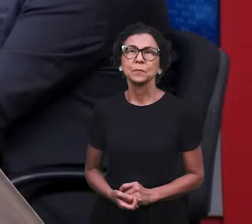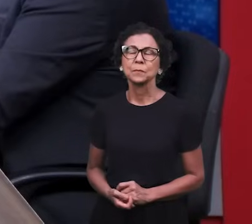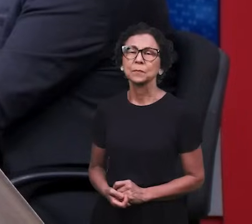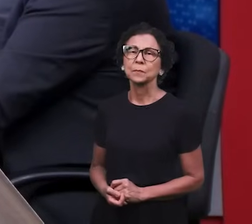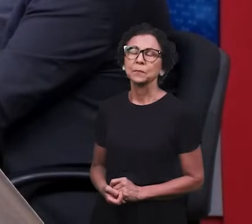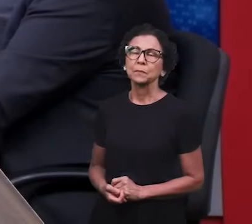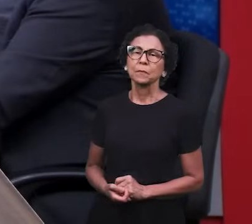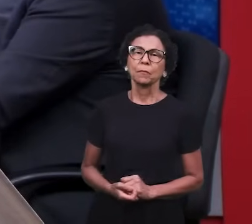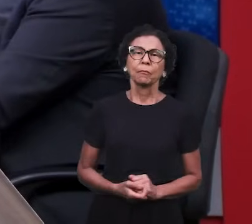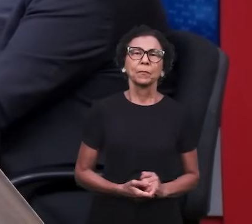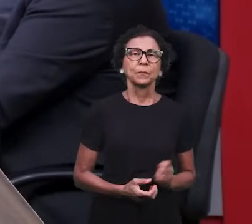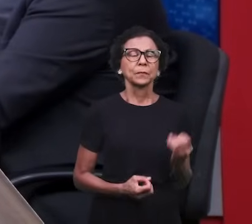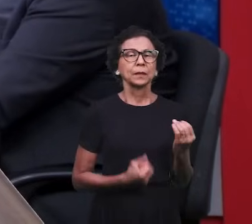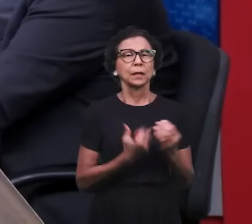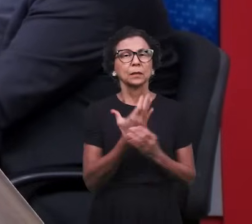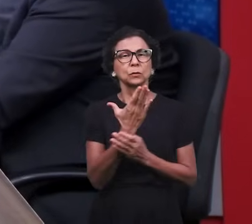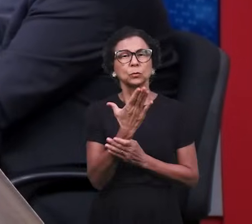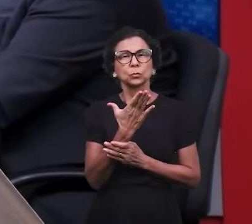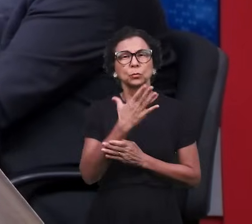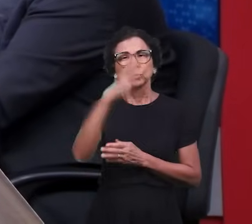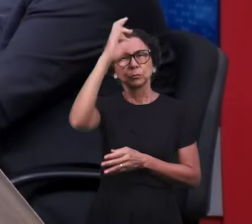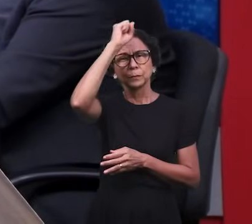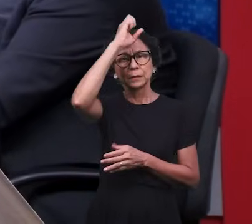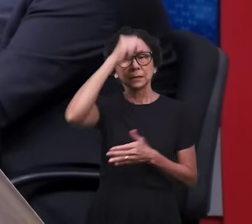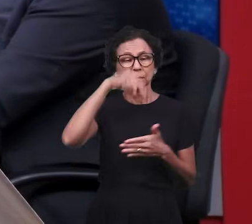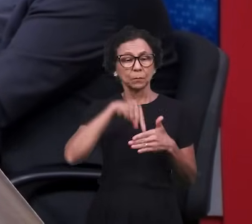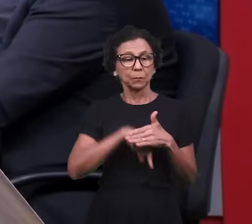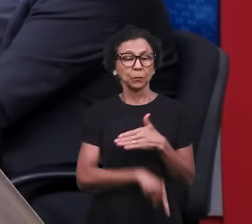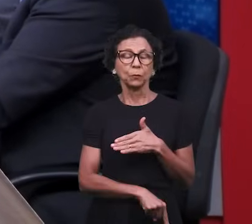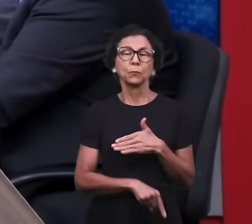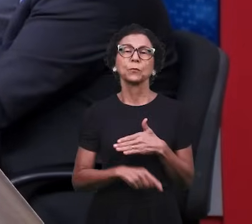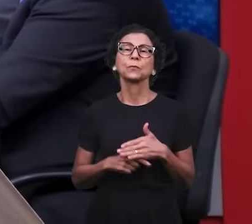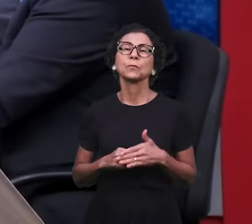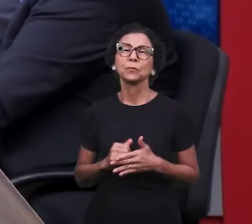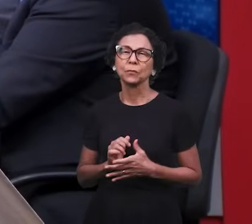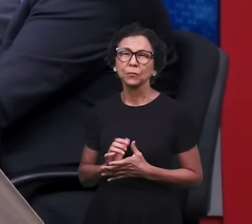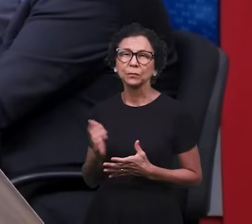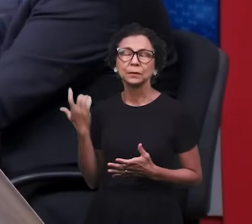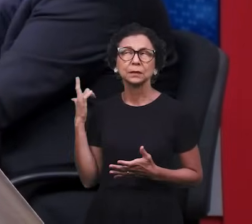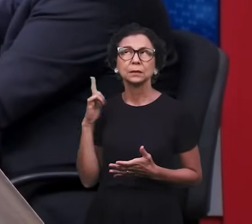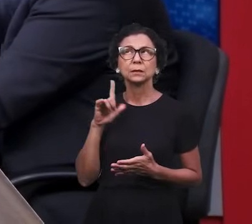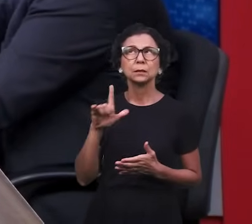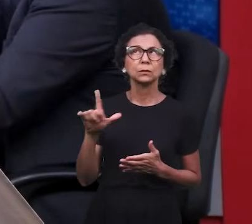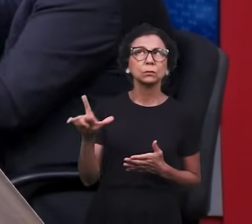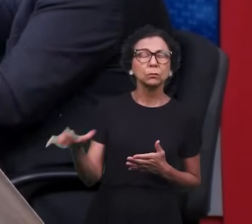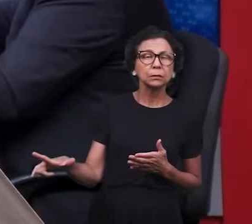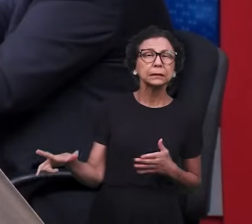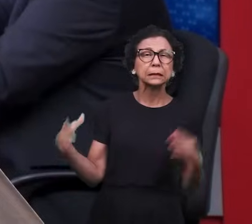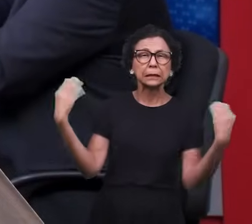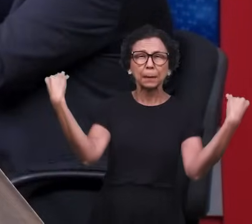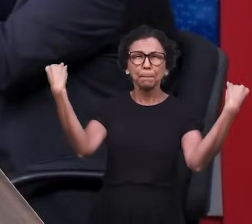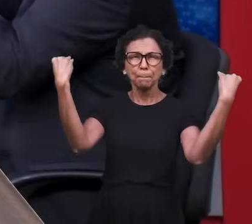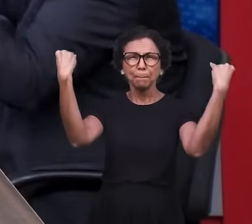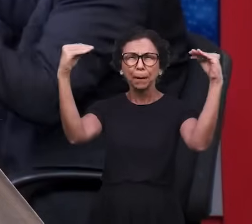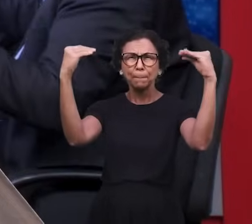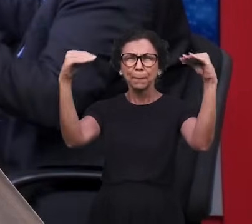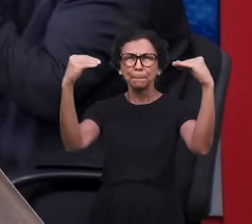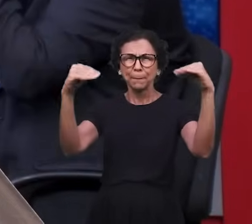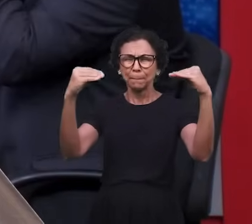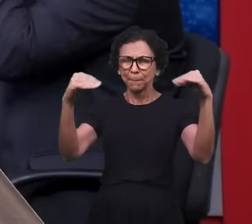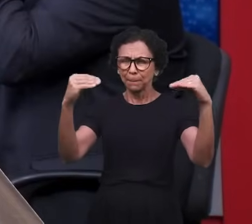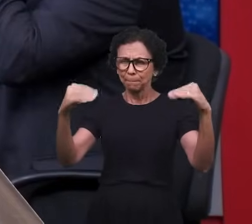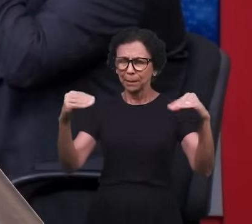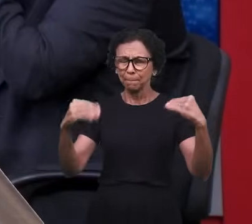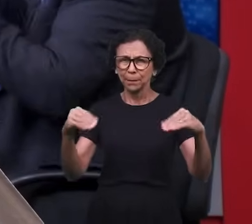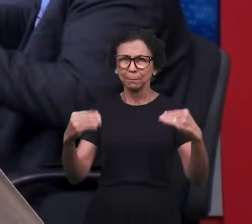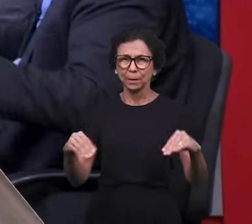aí surge a Deep Learning, né, que é a aprendizagem profunda, que você conseguia fazer processamento de grande quantidade de